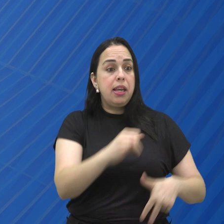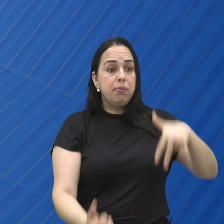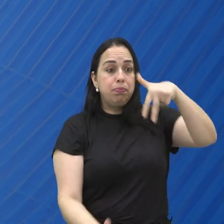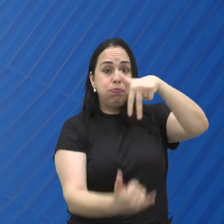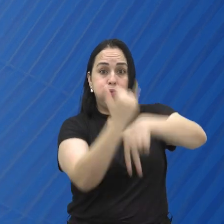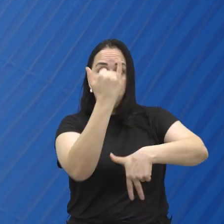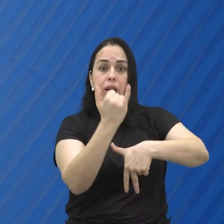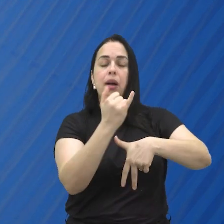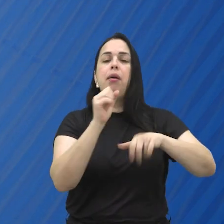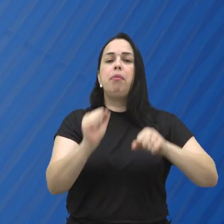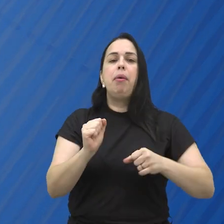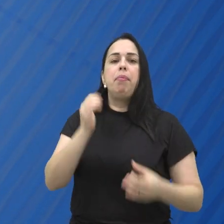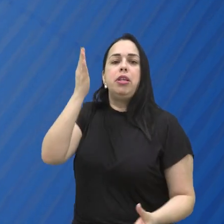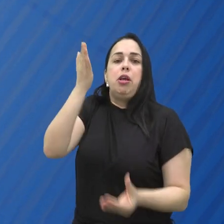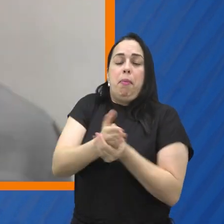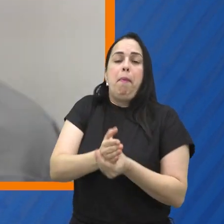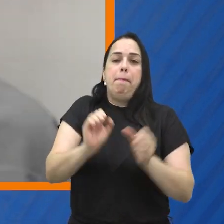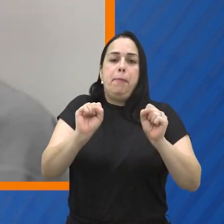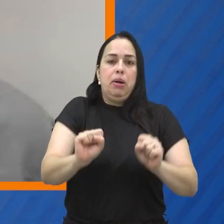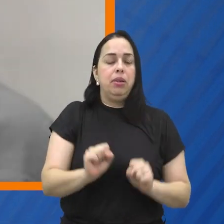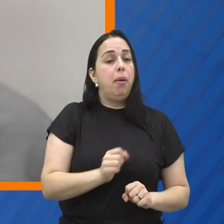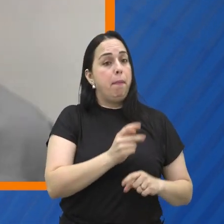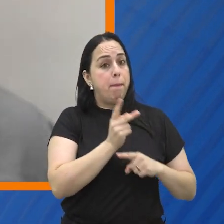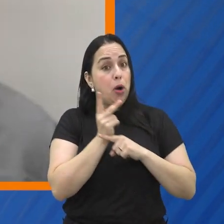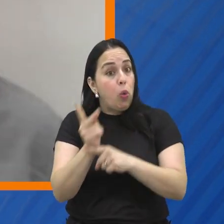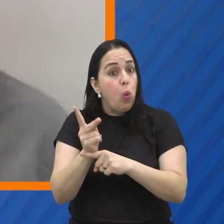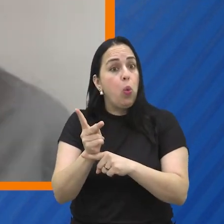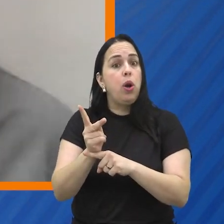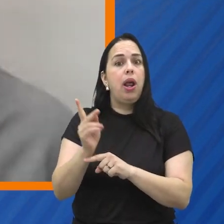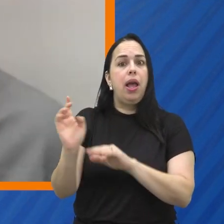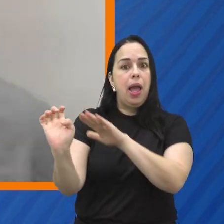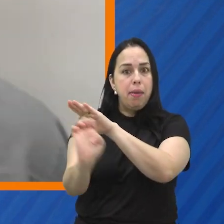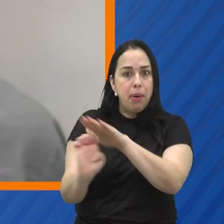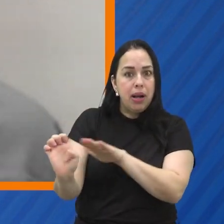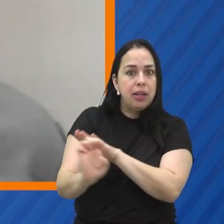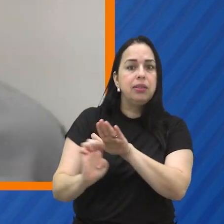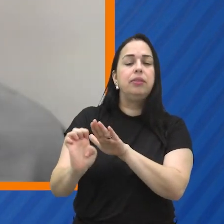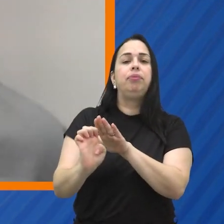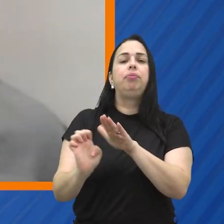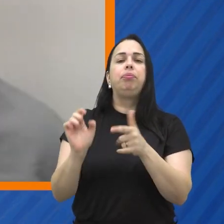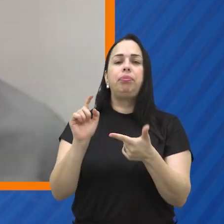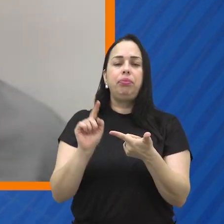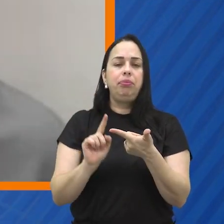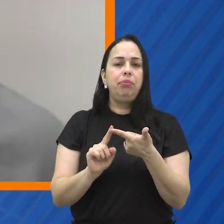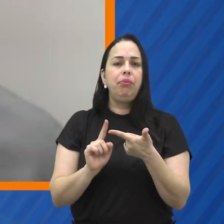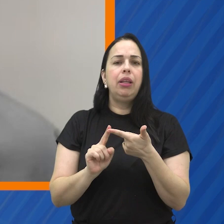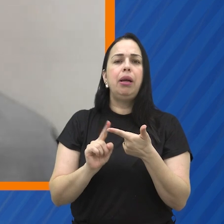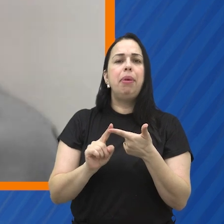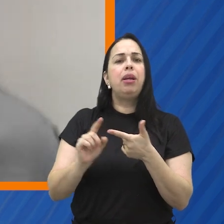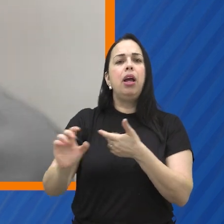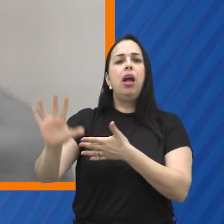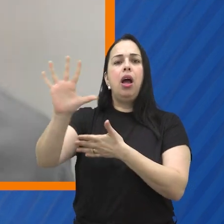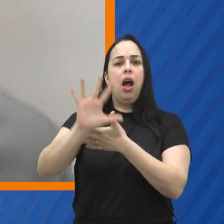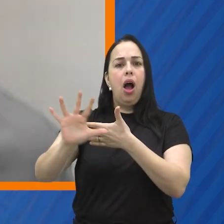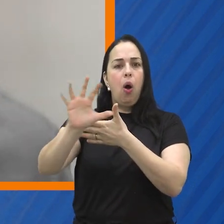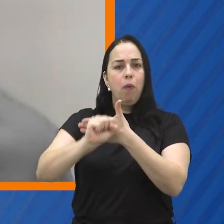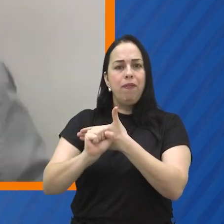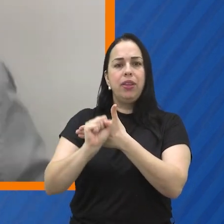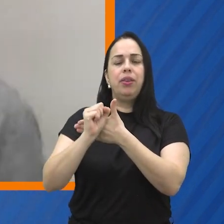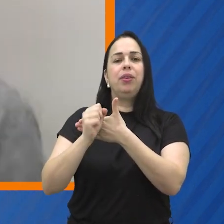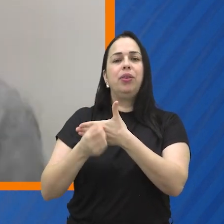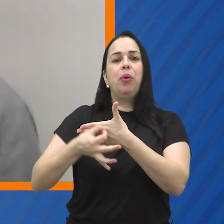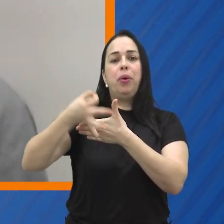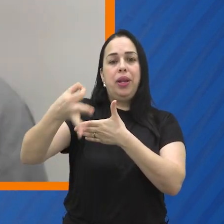busquem reparação por violações. Procura a empresa, se for um serviço regulado, procura também a ouvidoria dessa